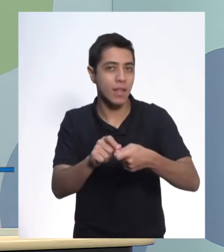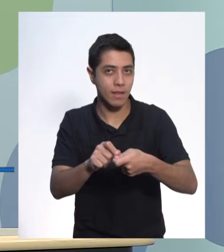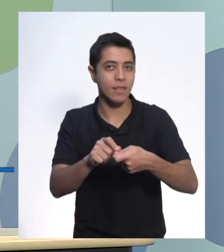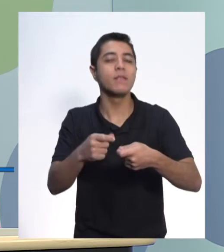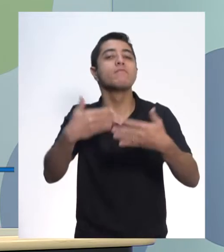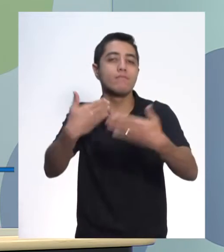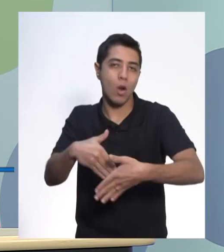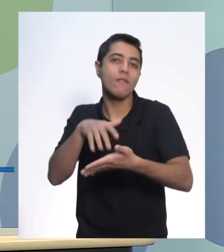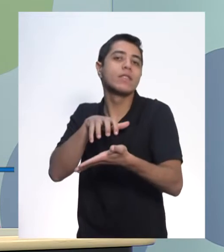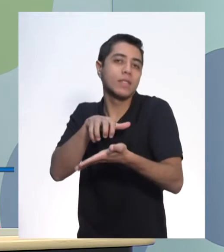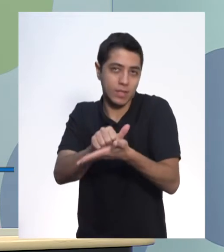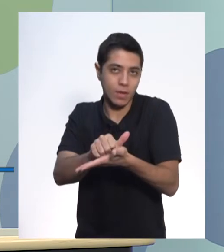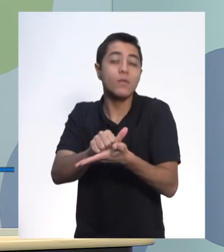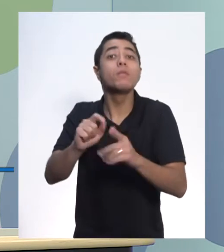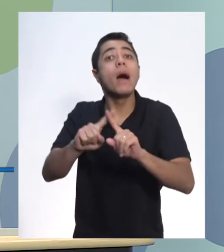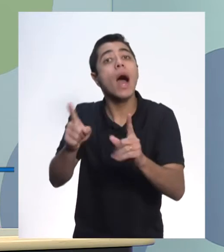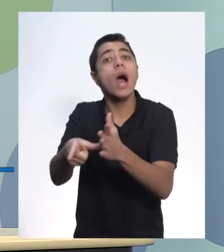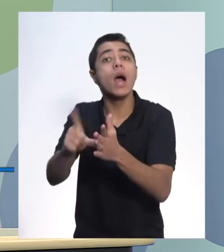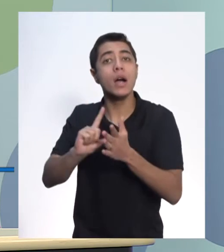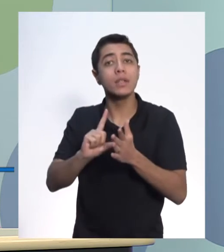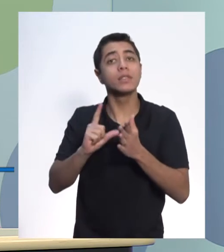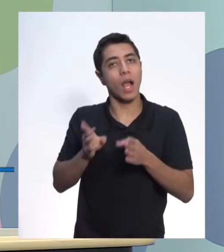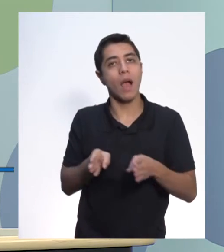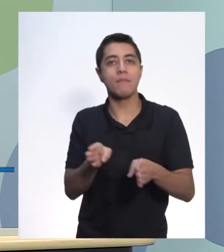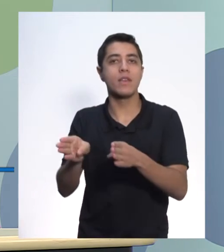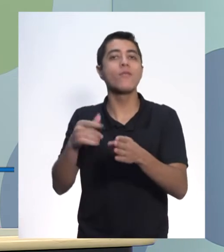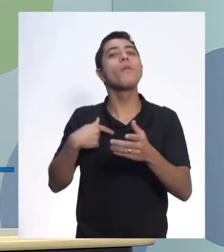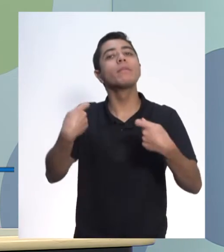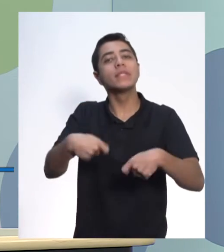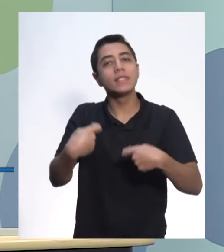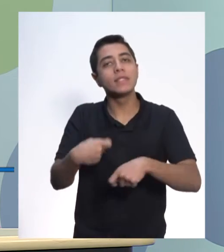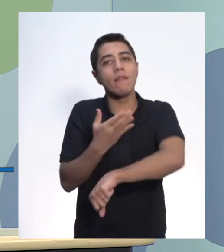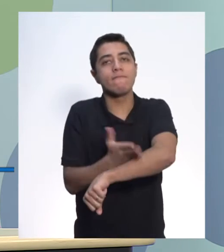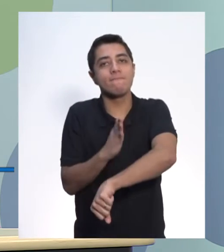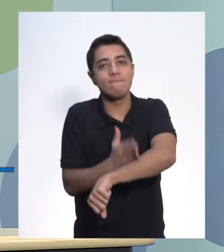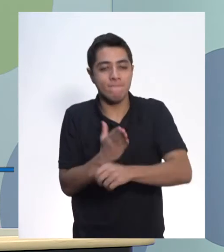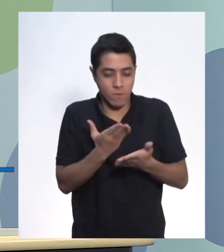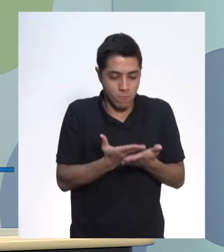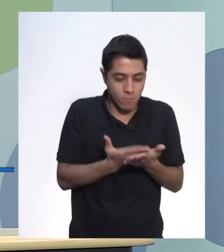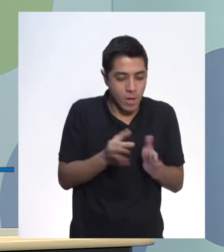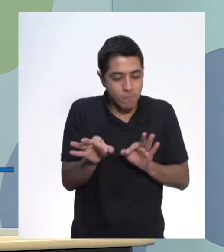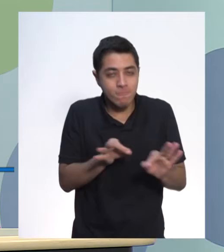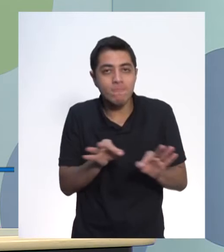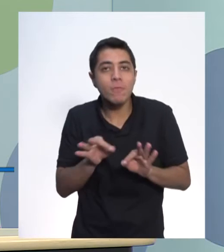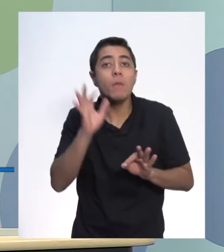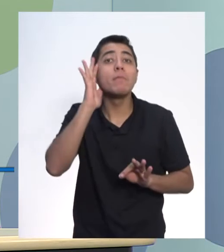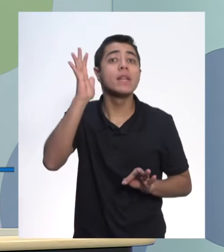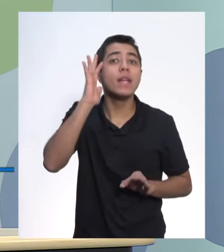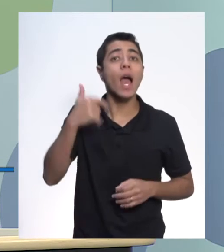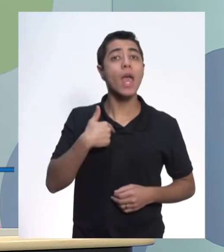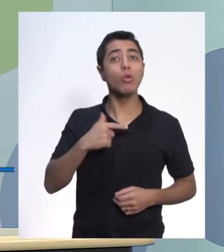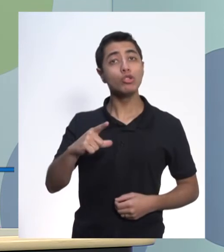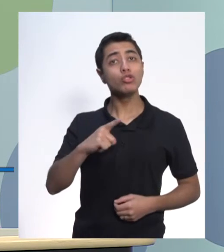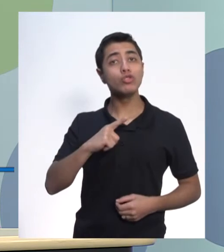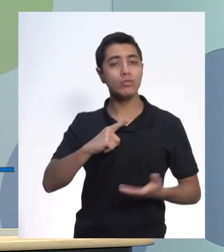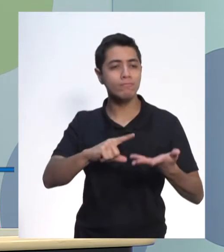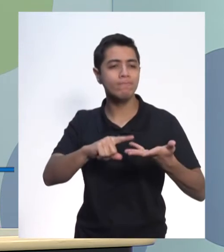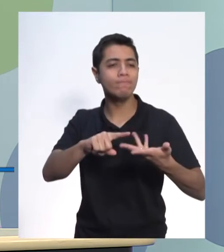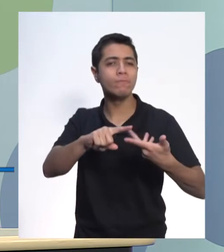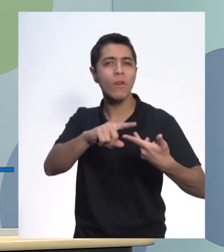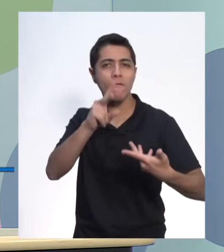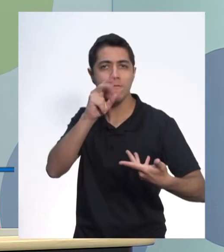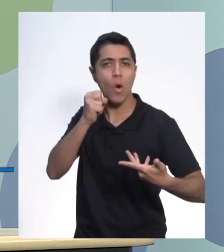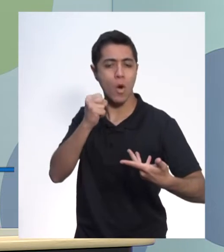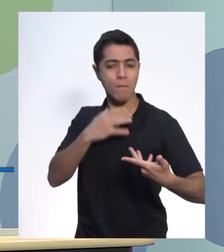né? Eu tenho que estudar, eu tenho que me planejar, eu tenho que pensar qual que é a minha potência, aquilo que eu sou bom. Então, eu vou me adequar, pensar no meu